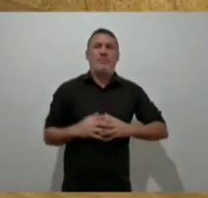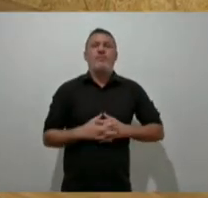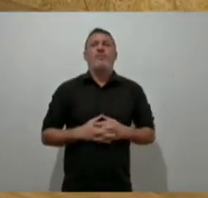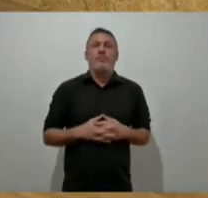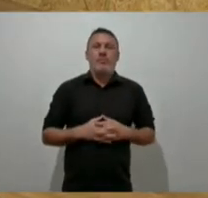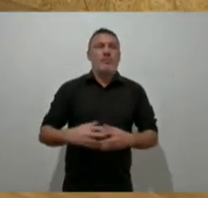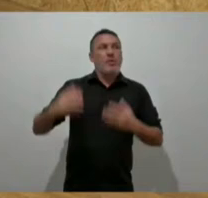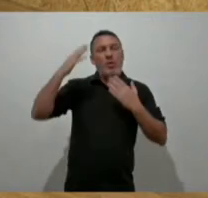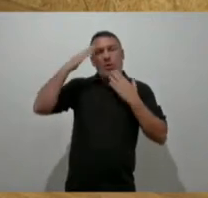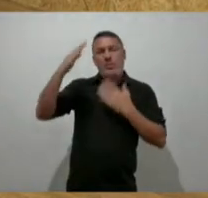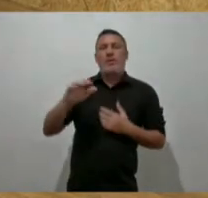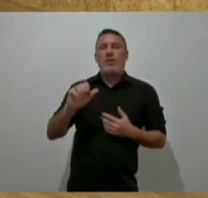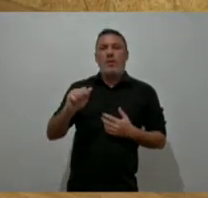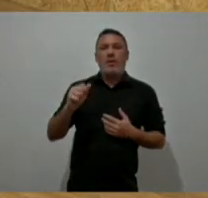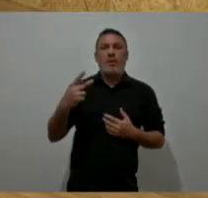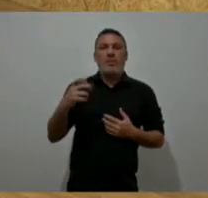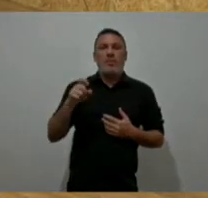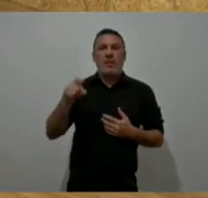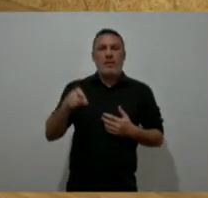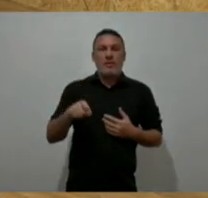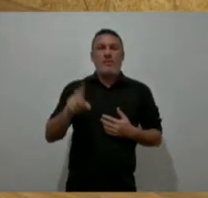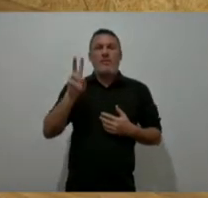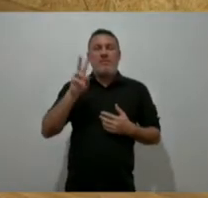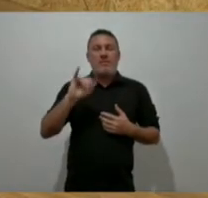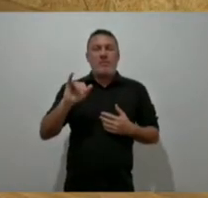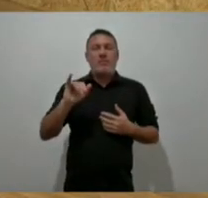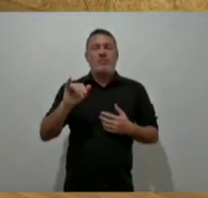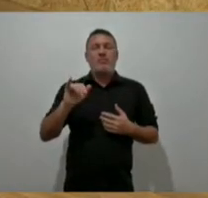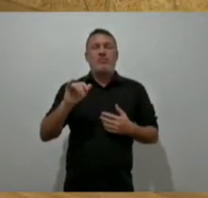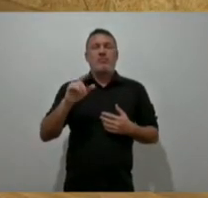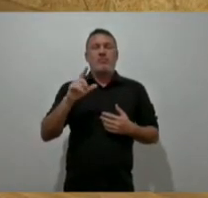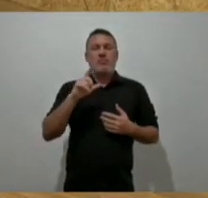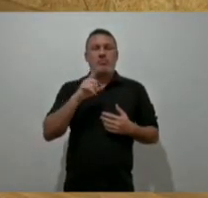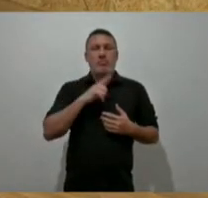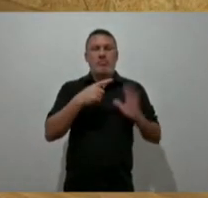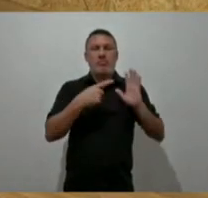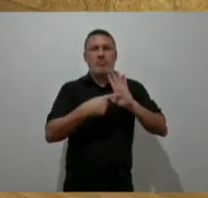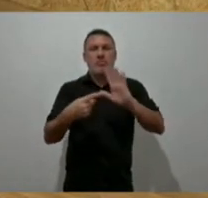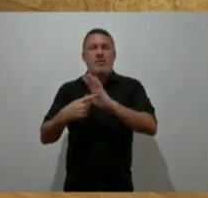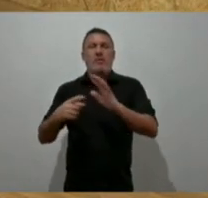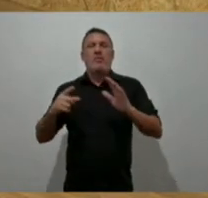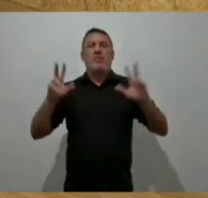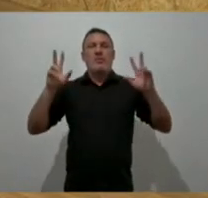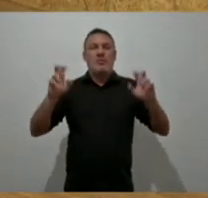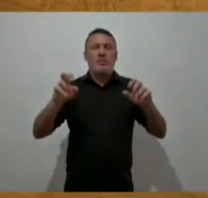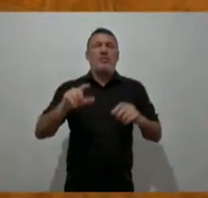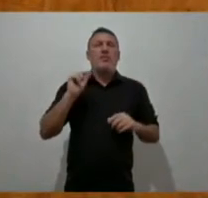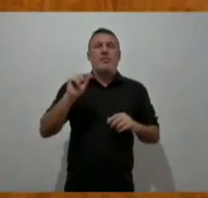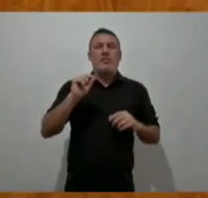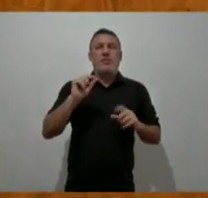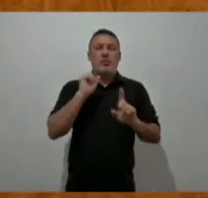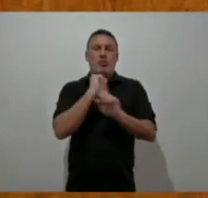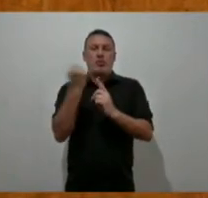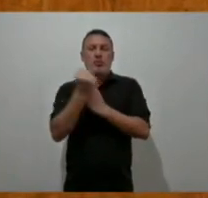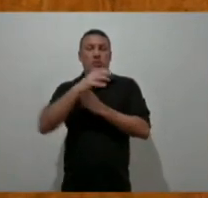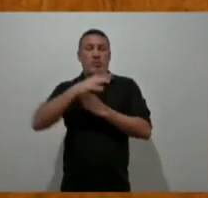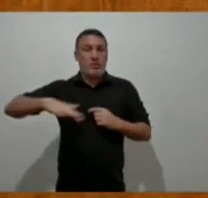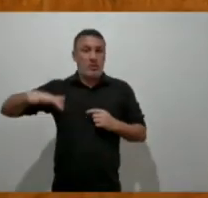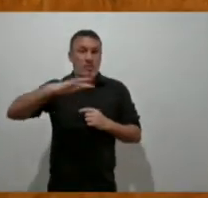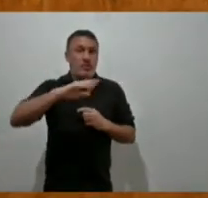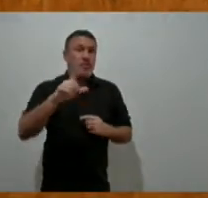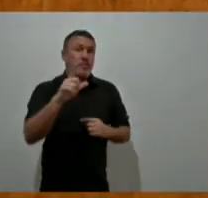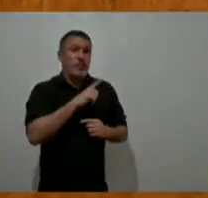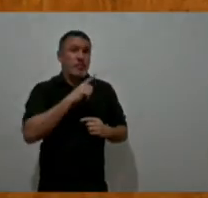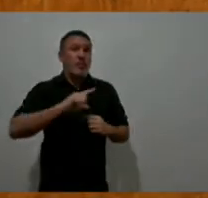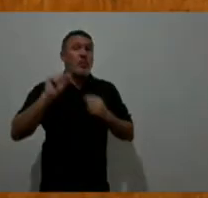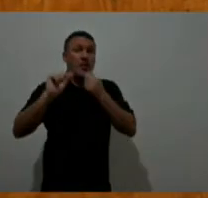esse painel e vamos dar início ao painel de social. Antes disso, lembrando que você pode doar para a Cassi.